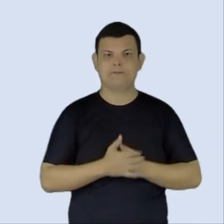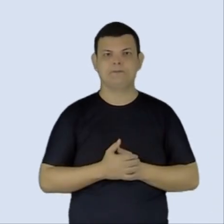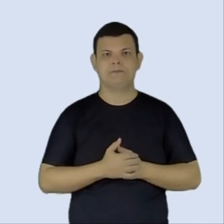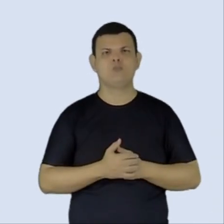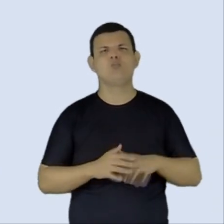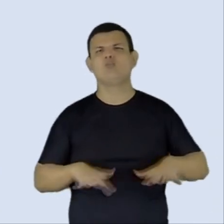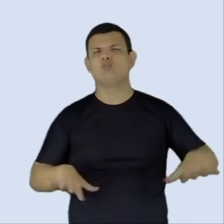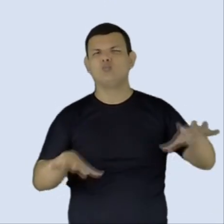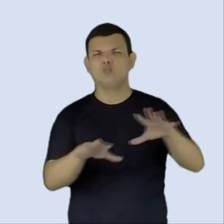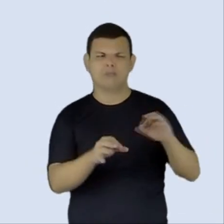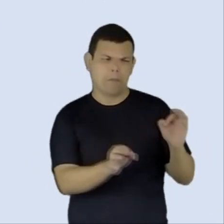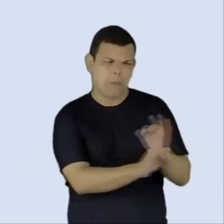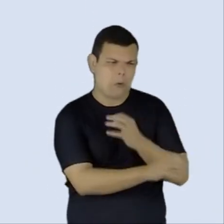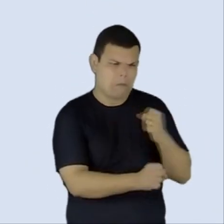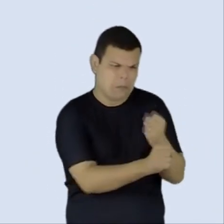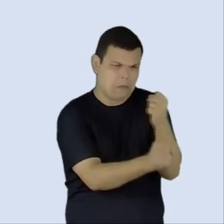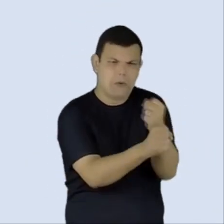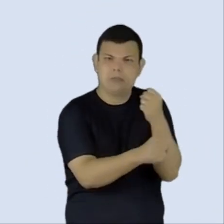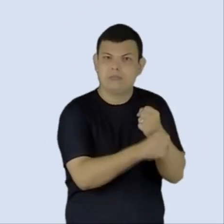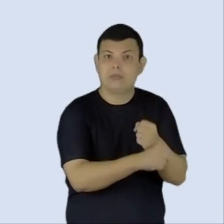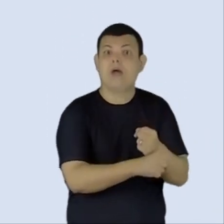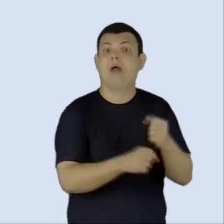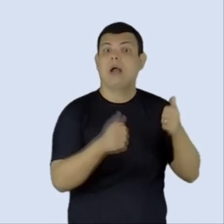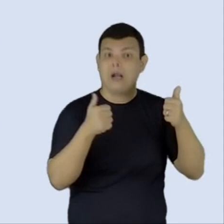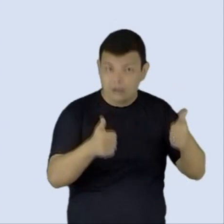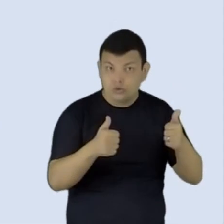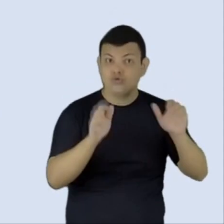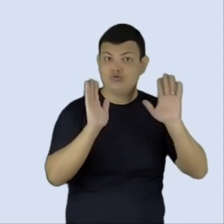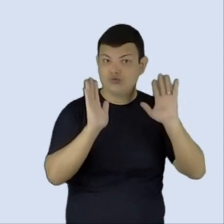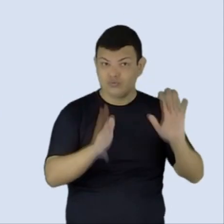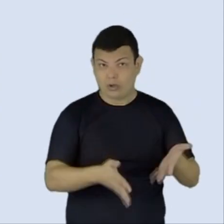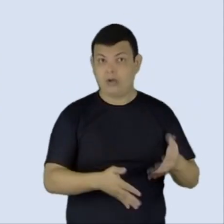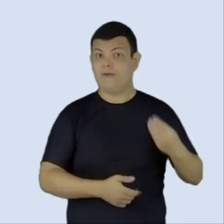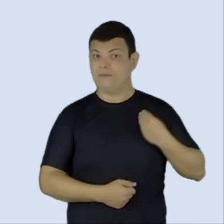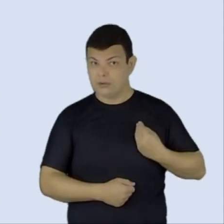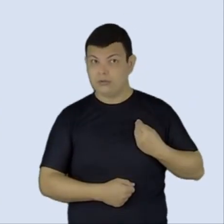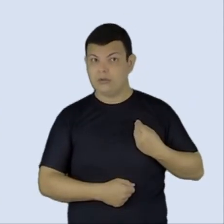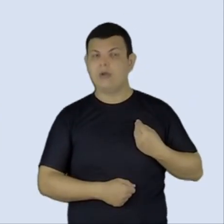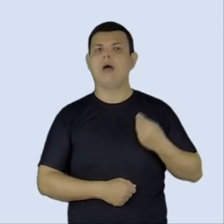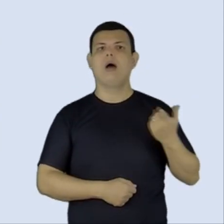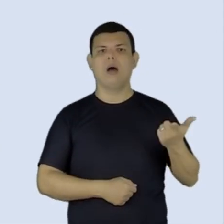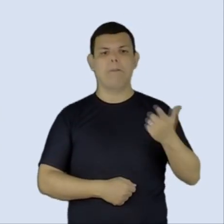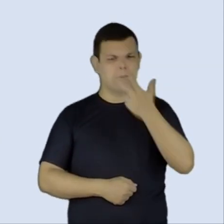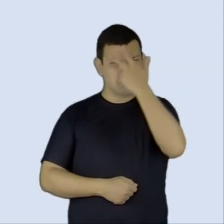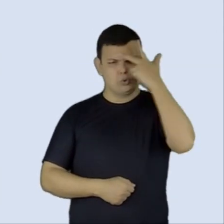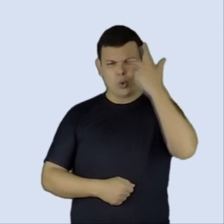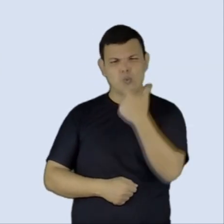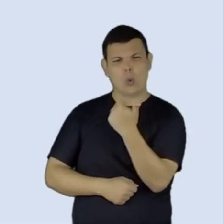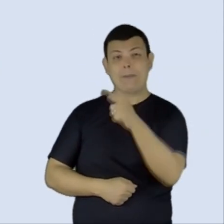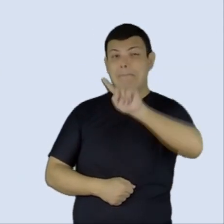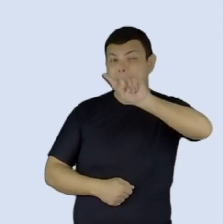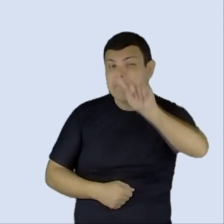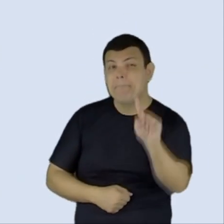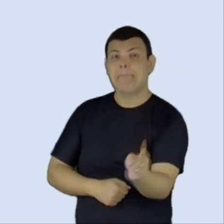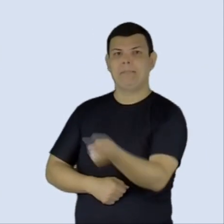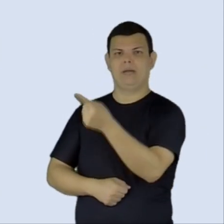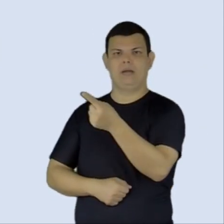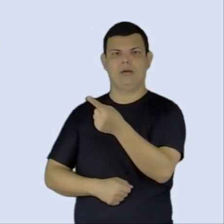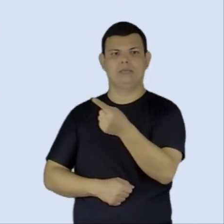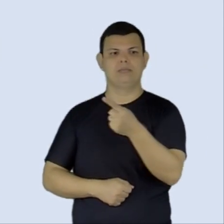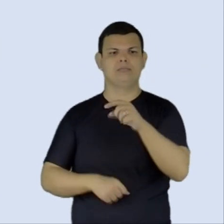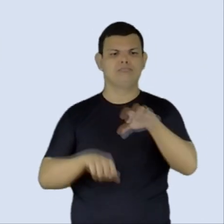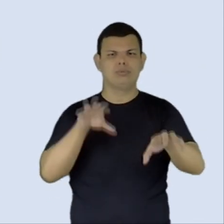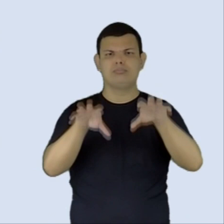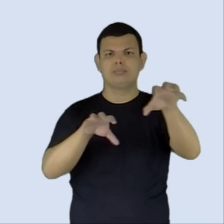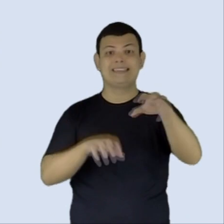as estruturas e sistemas complementares estiverem em operação, cerca de 12 milhões de pessoas em